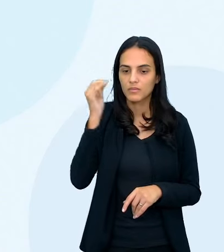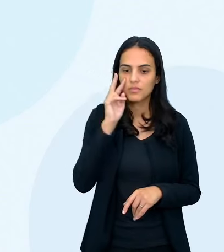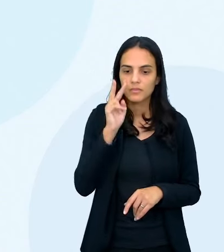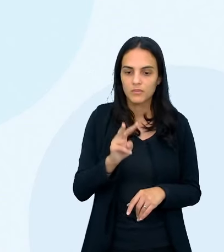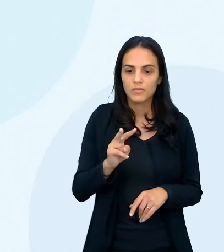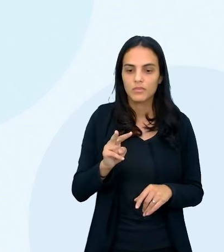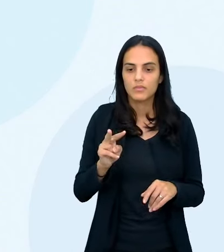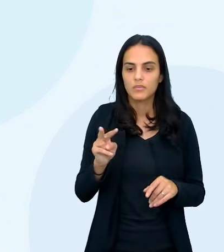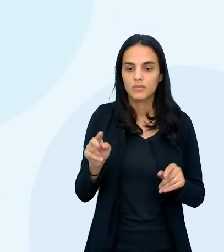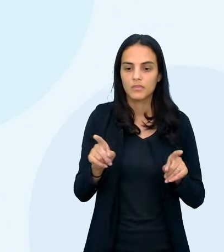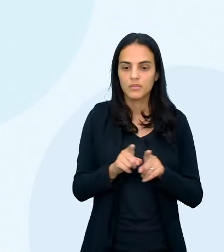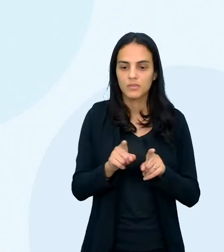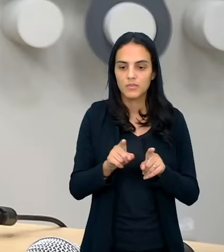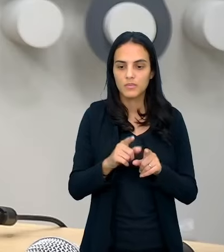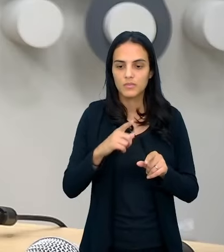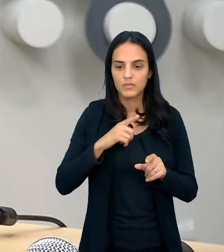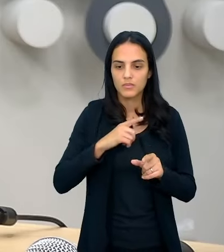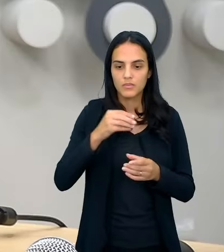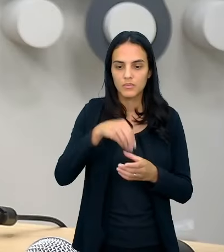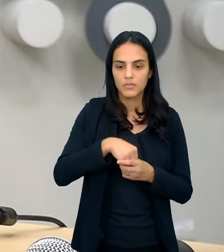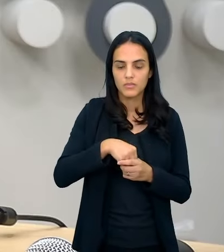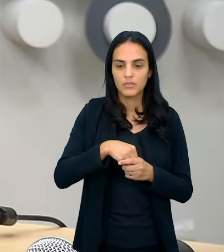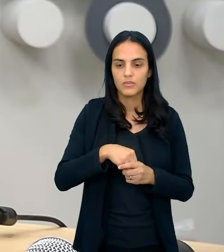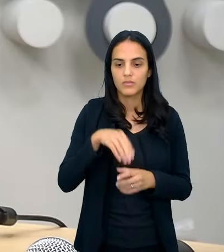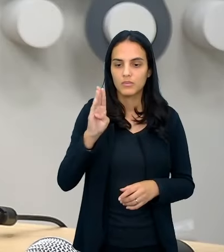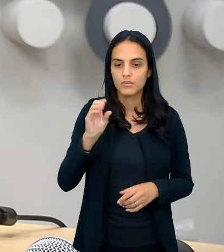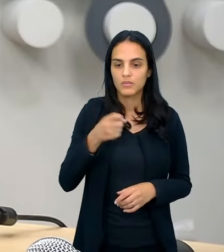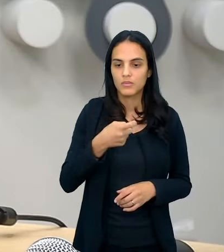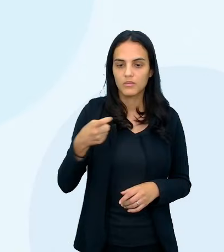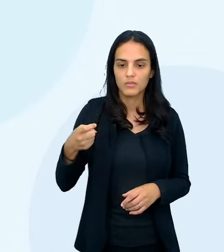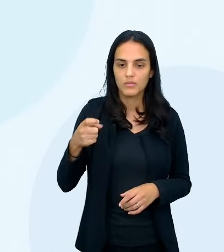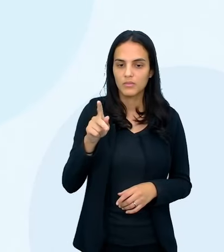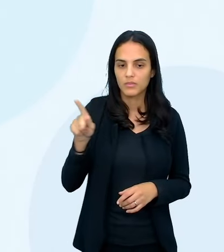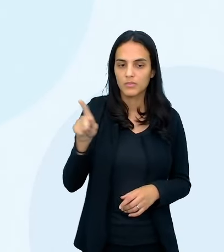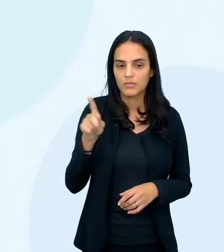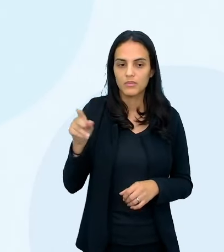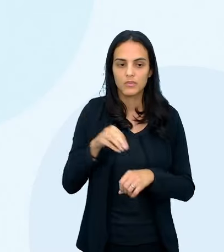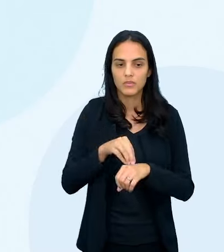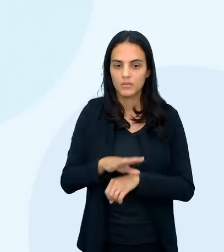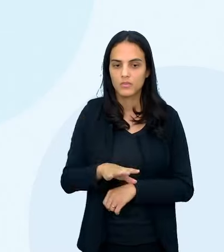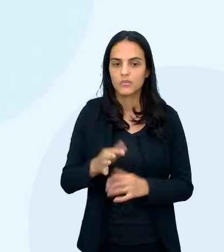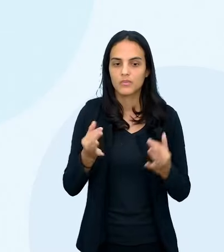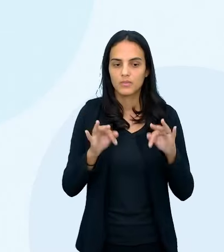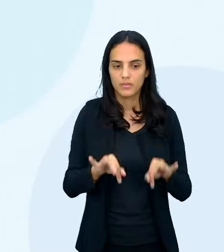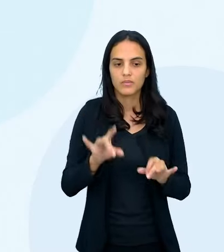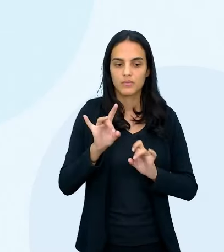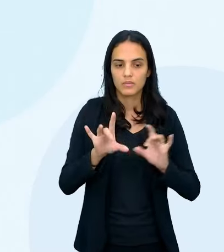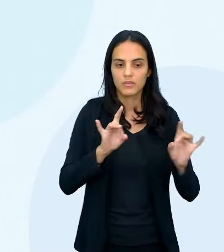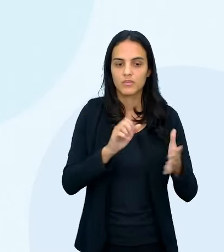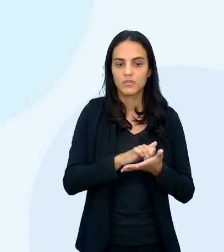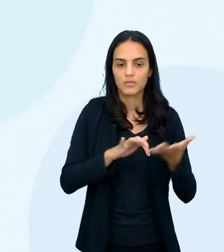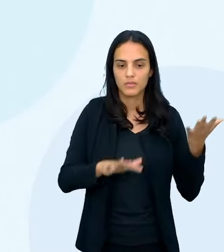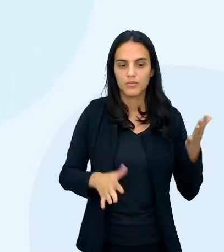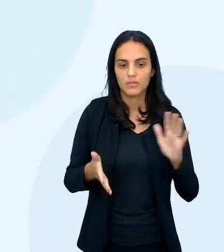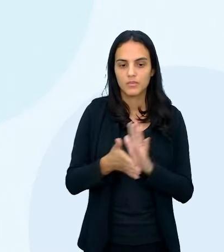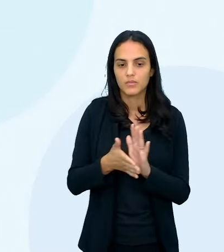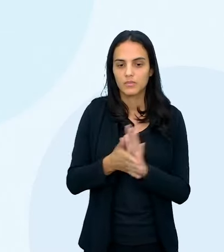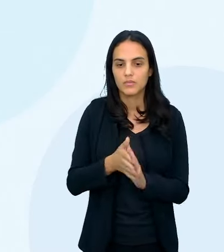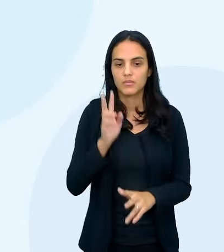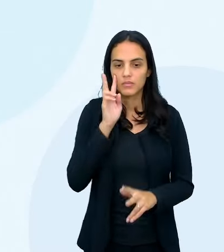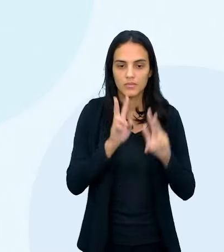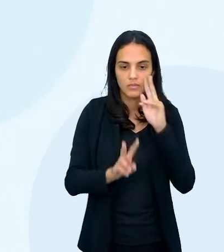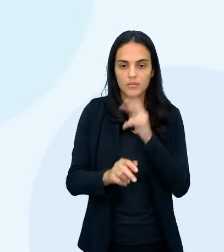em comum dentro desses box, né, ali, olha, professor, sugerimos que ao final de cada atividade proposta,